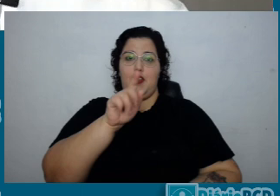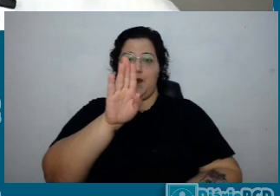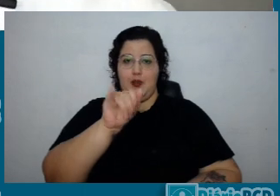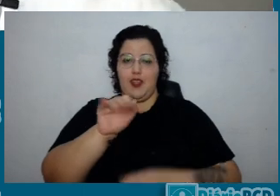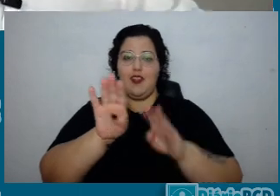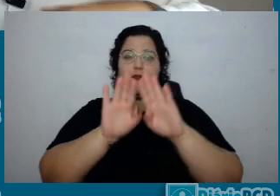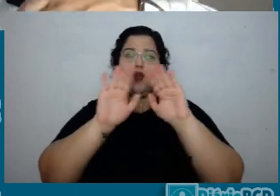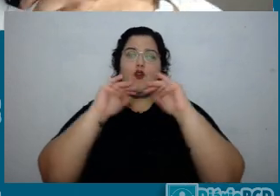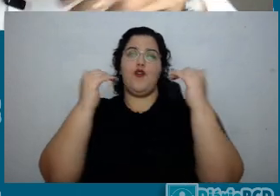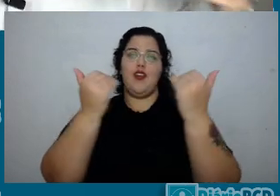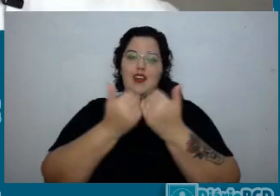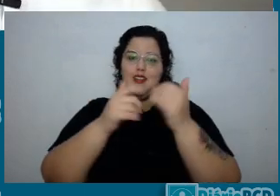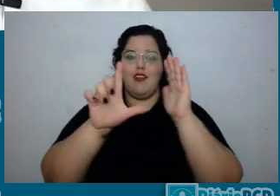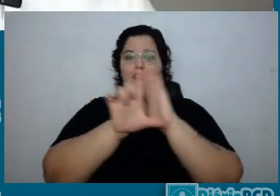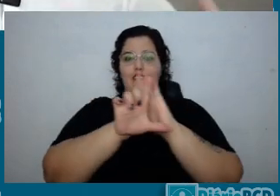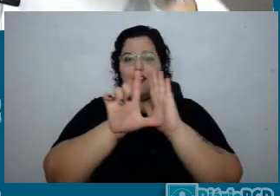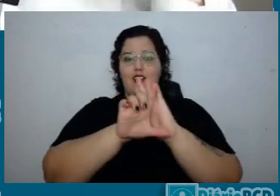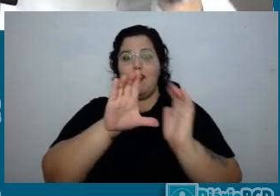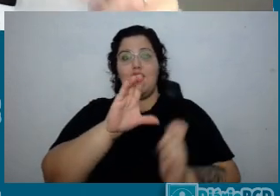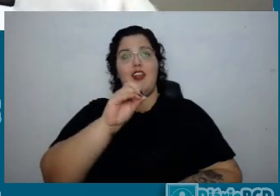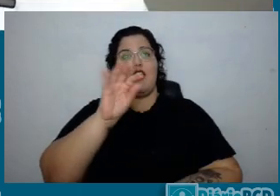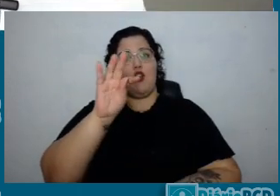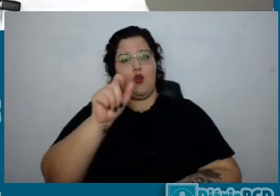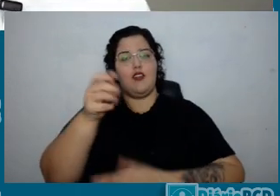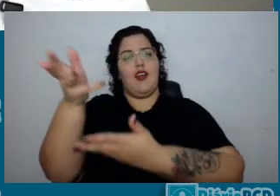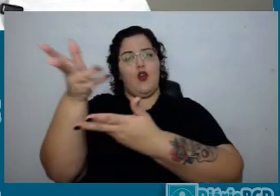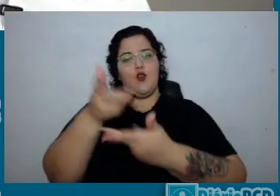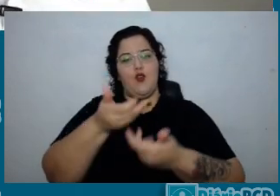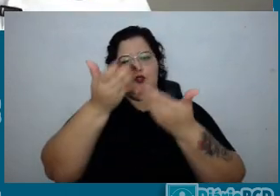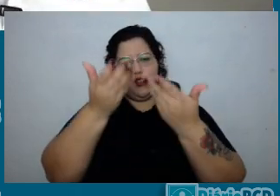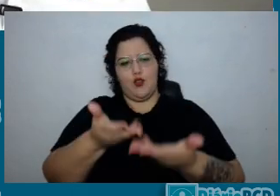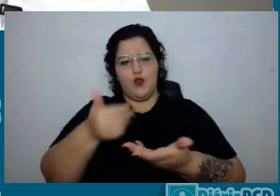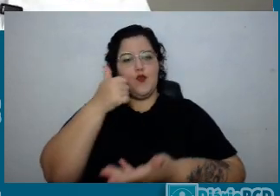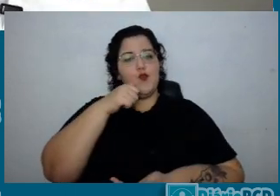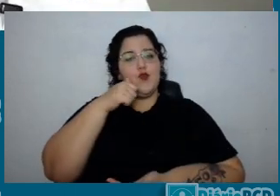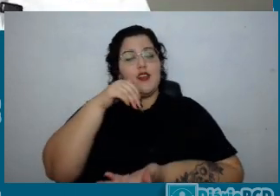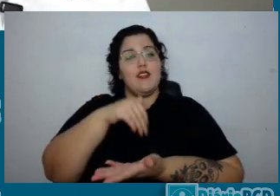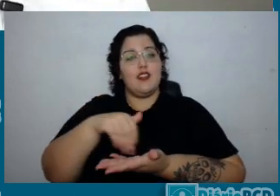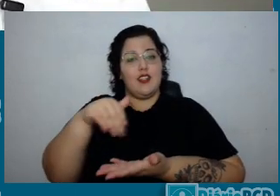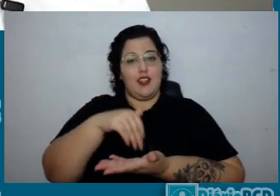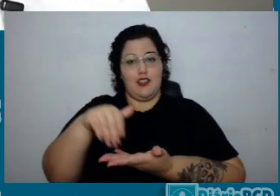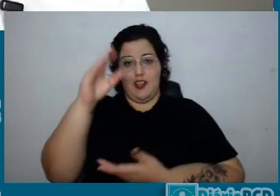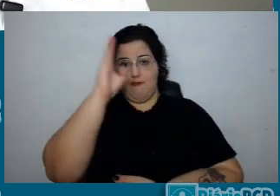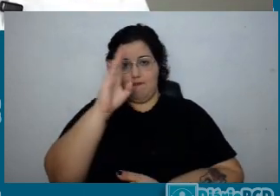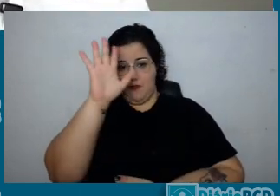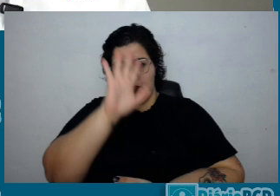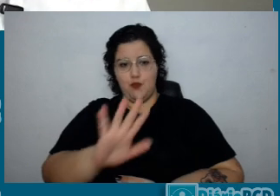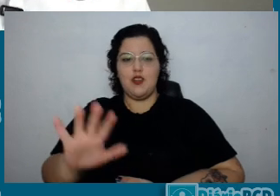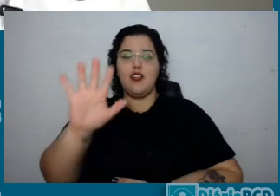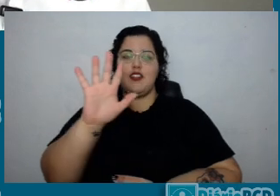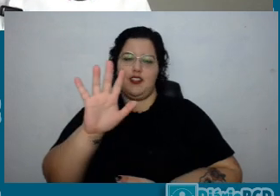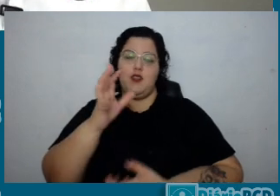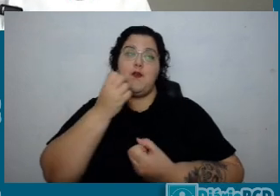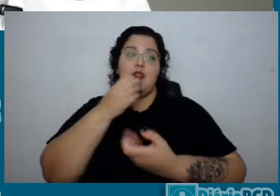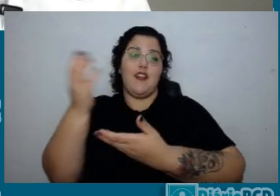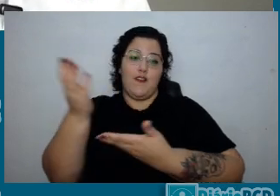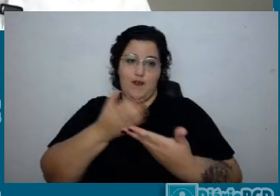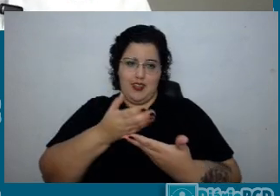da conferência, do aniversário da Lei de Cotas. Obrigado por estar com a gente, secretária. Seja muito bem-vinda ao Diário